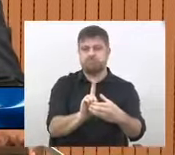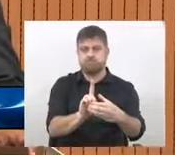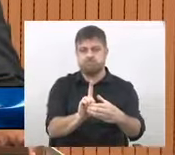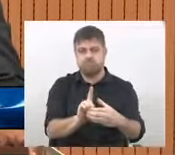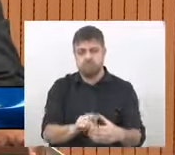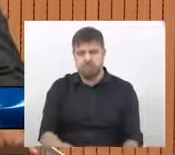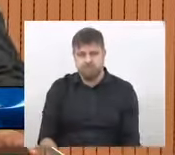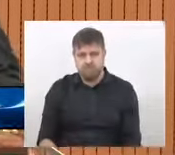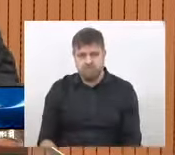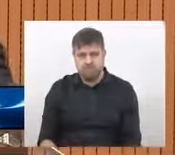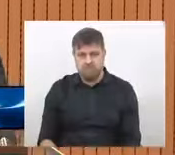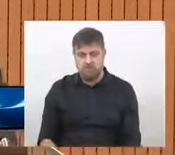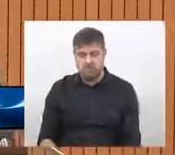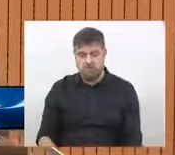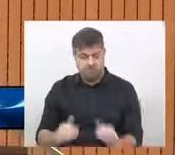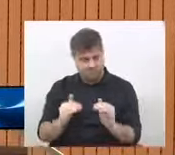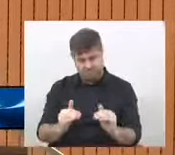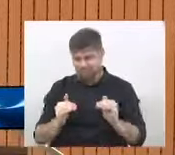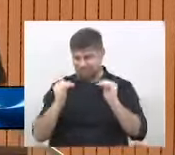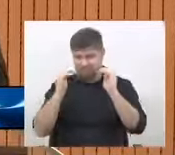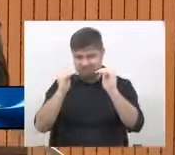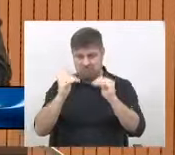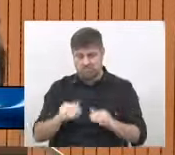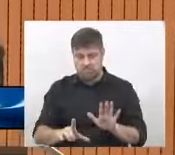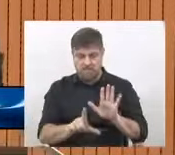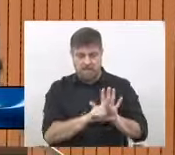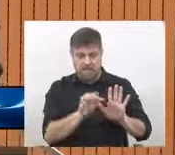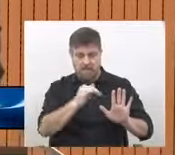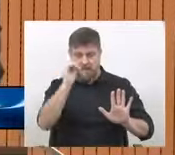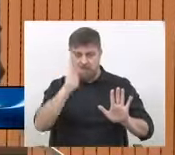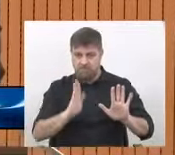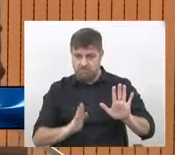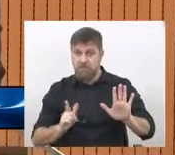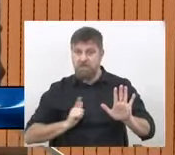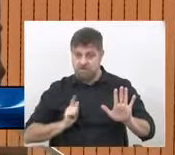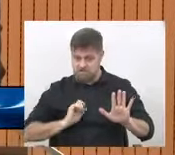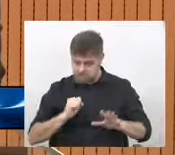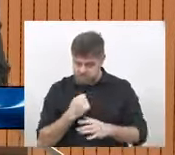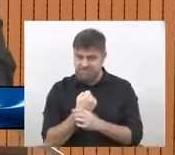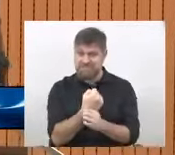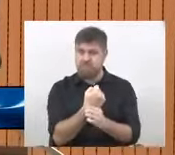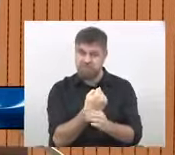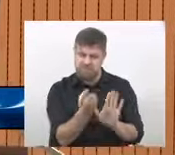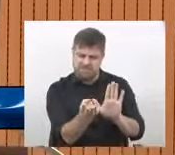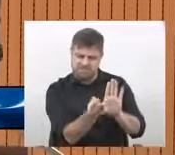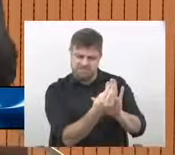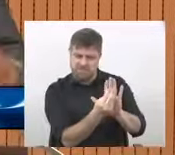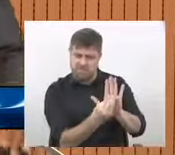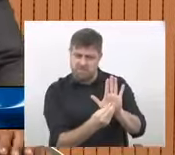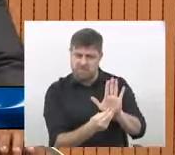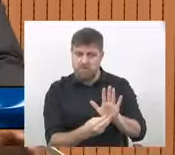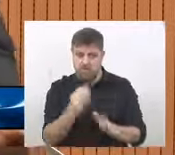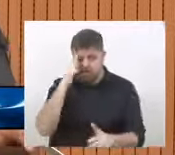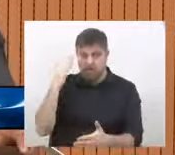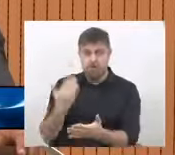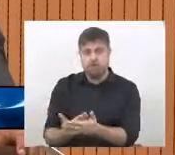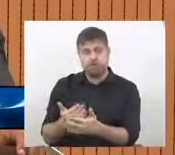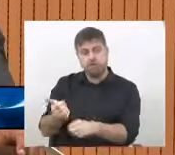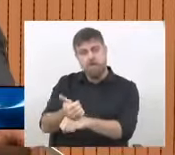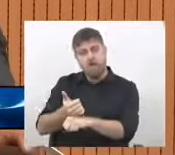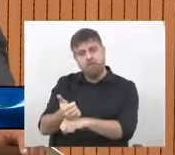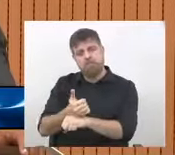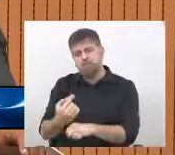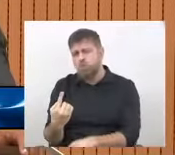sociedade com o destaque que a Constituição lhe garantiu. creio que é uma das únicas